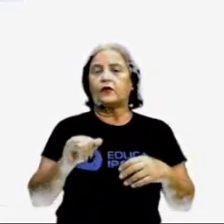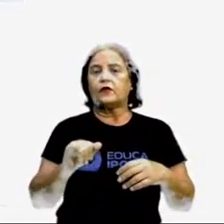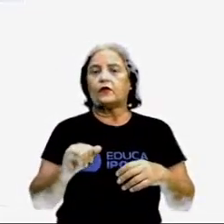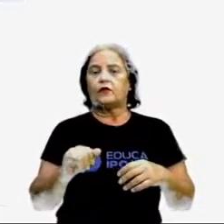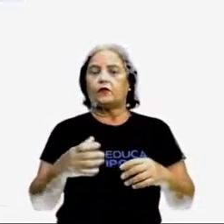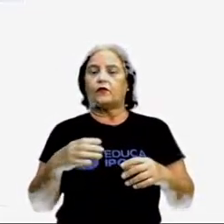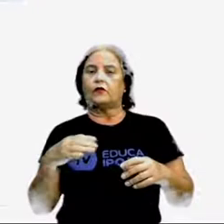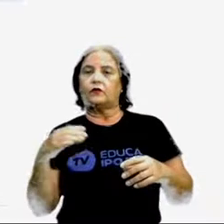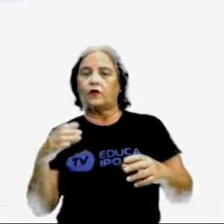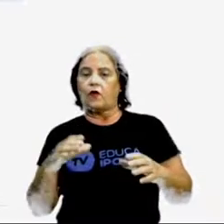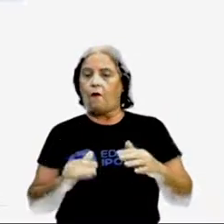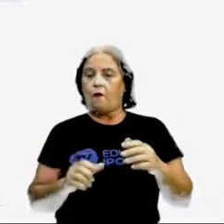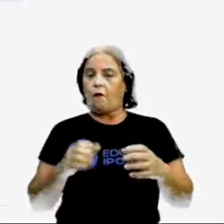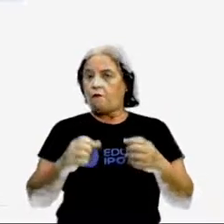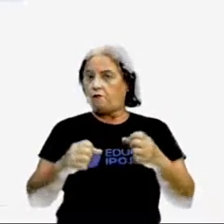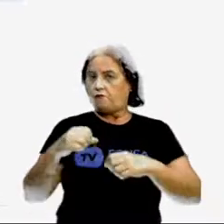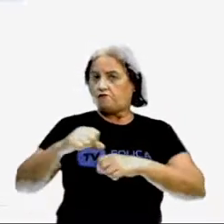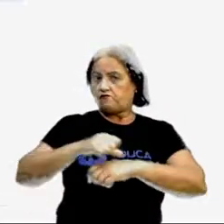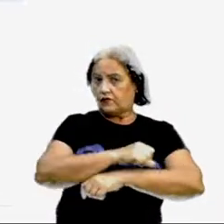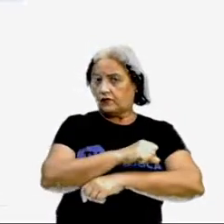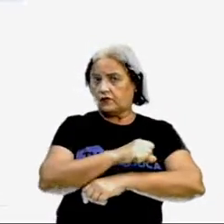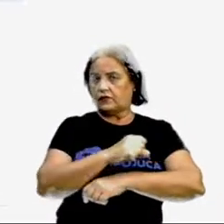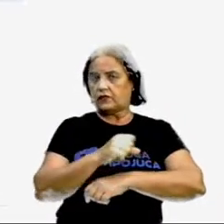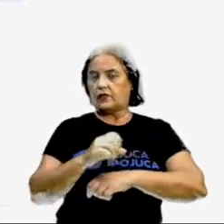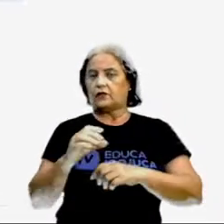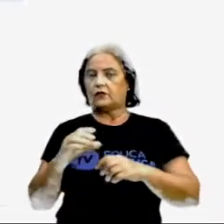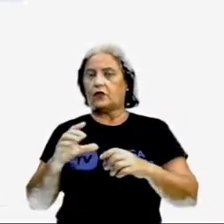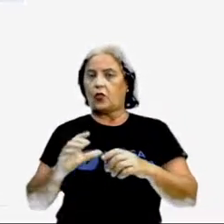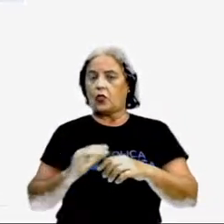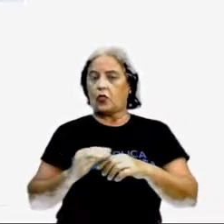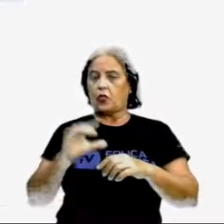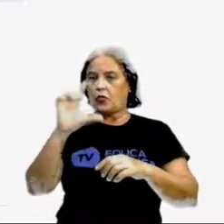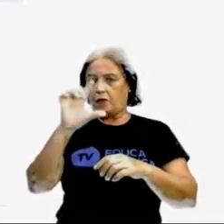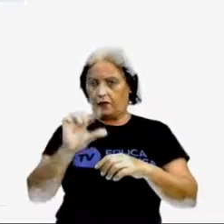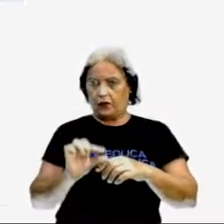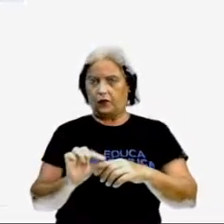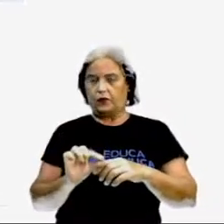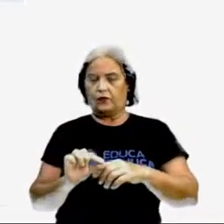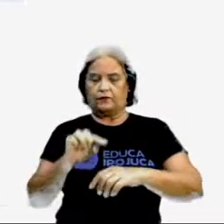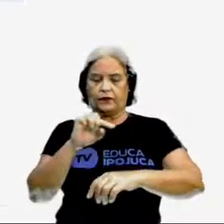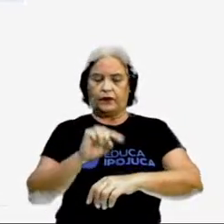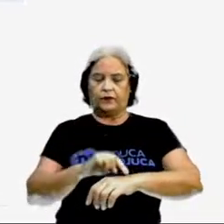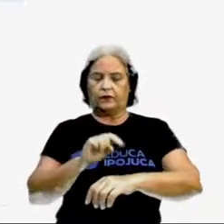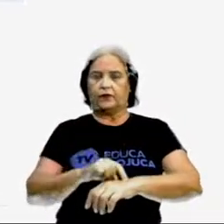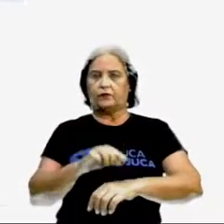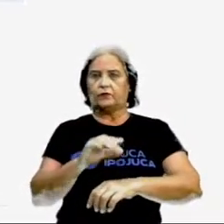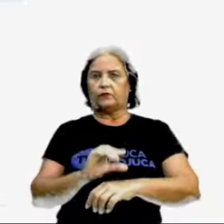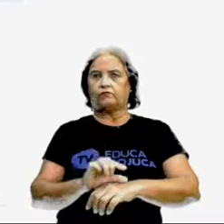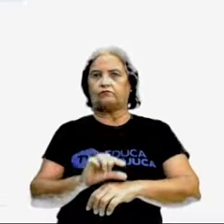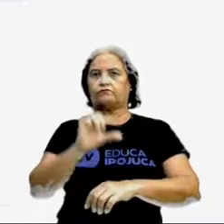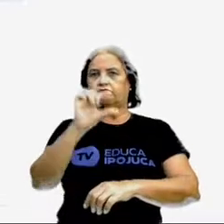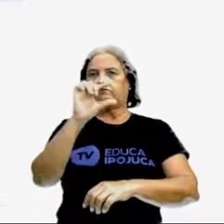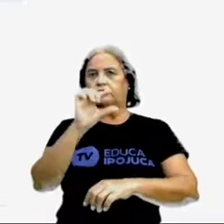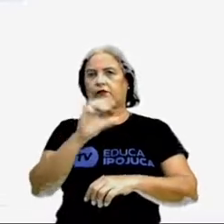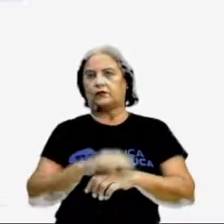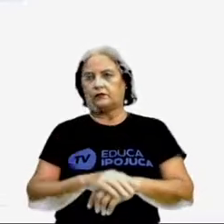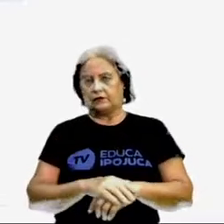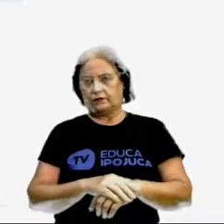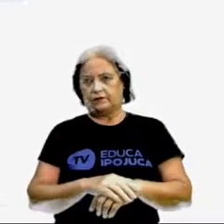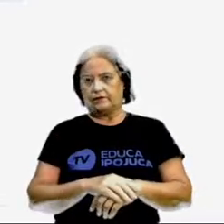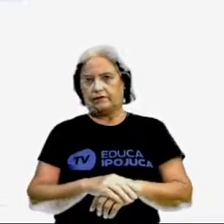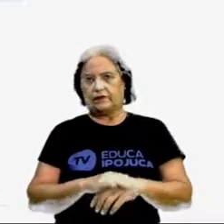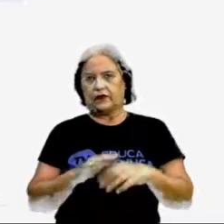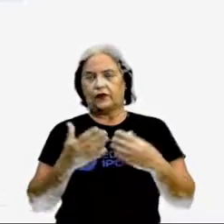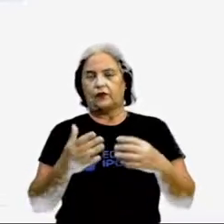a velocidade diminuía, o tempo aumentava. Olha aí. Quando a velocidade diminuiu